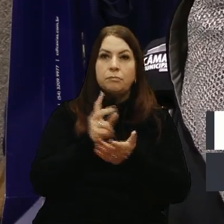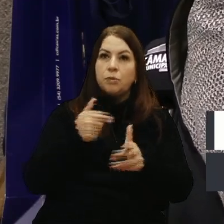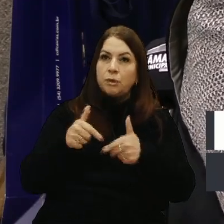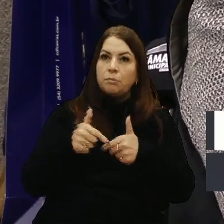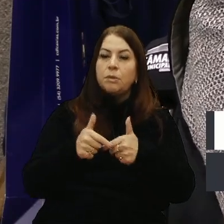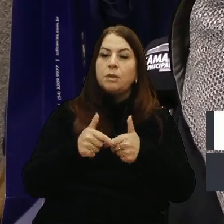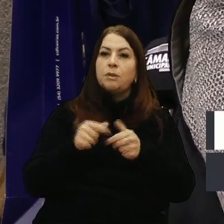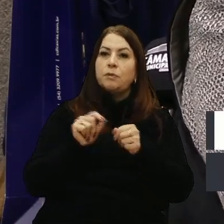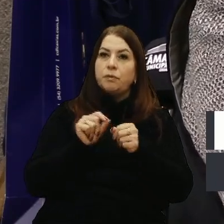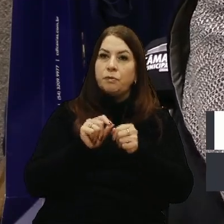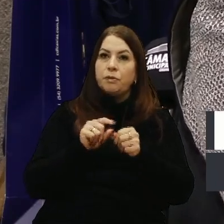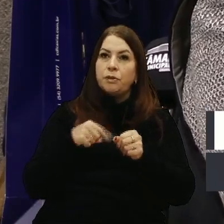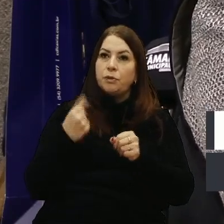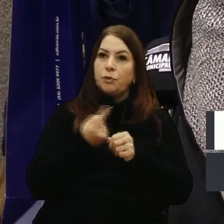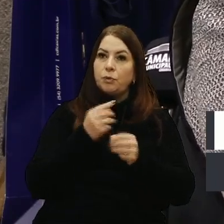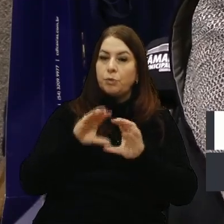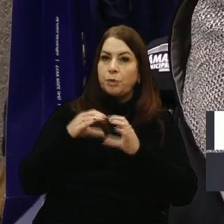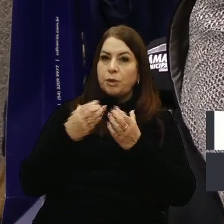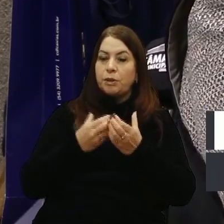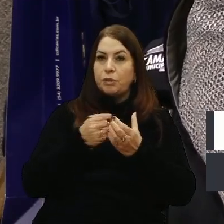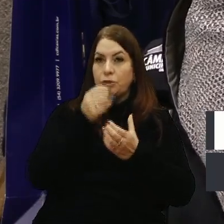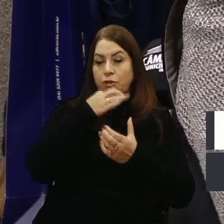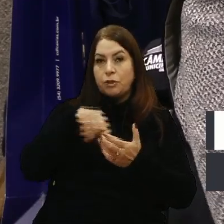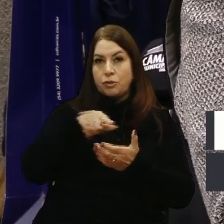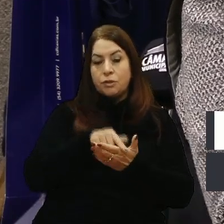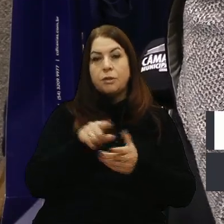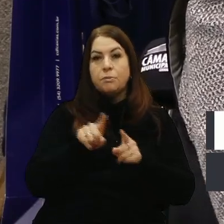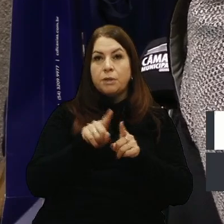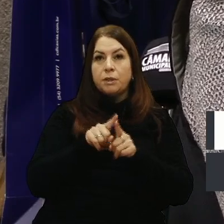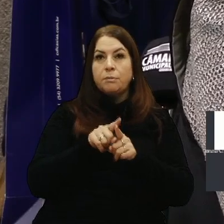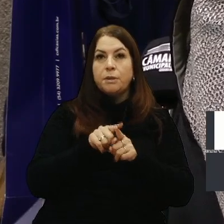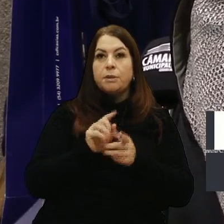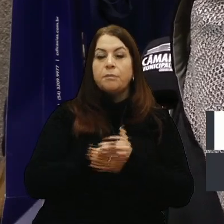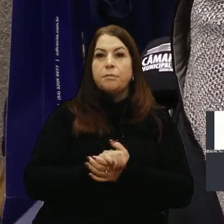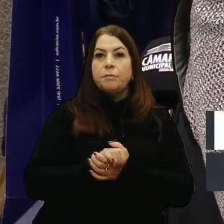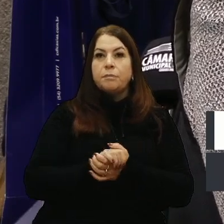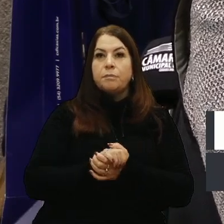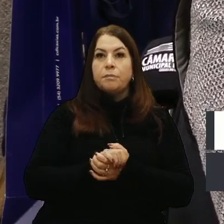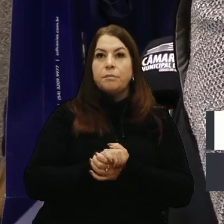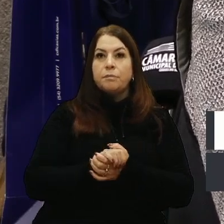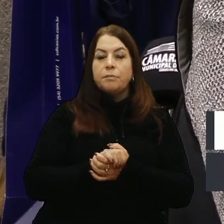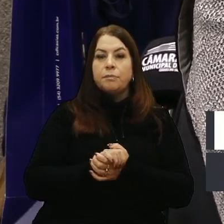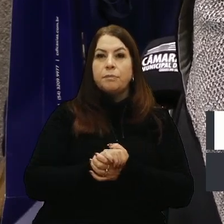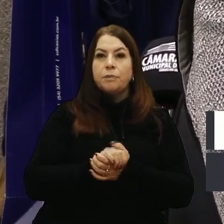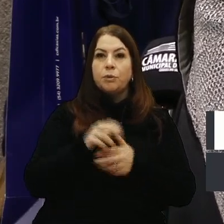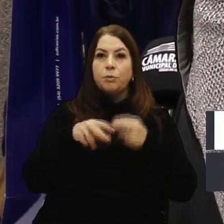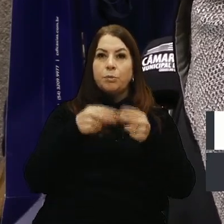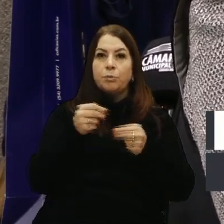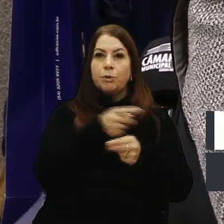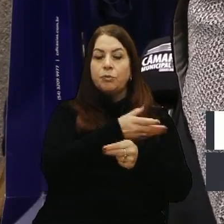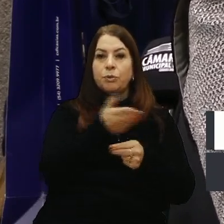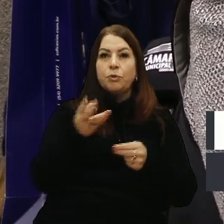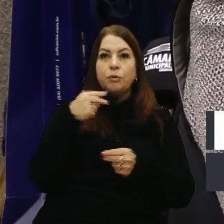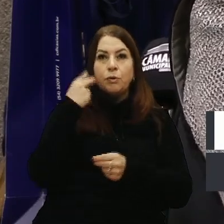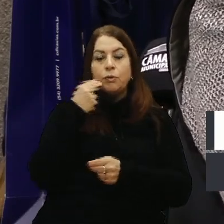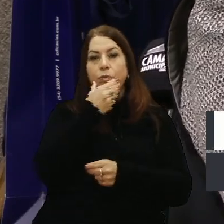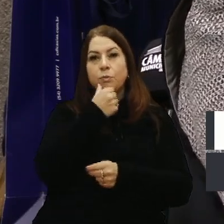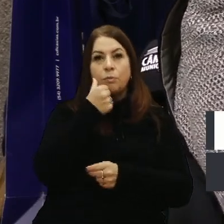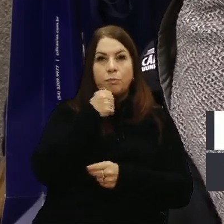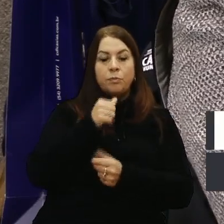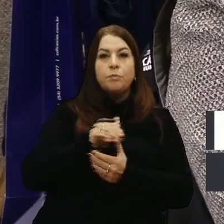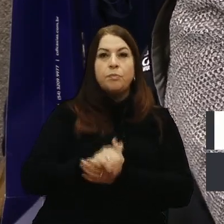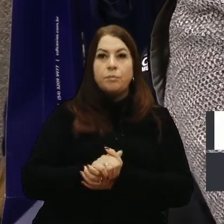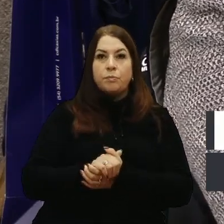bem prestado à nossa comunidade caxiense, mas também do mimo que eles deixaram aqui para todos os vereadores e